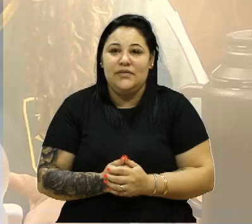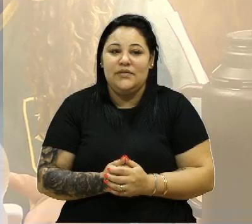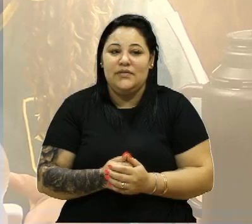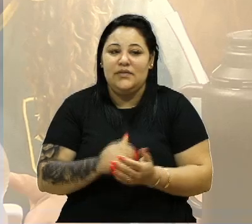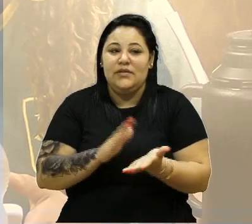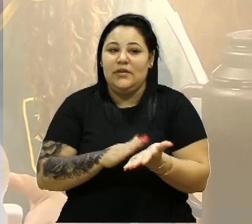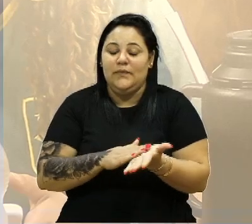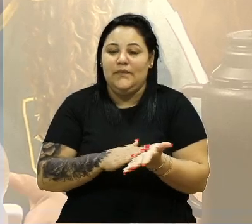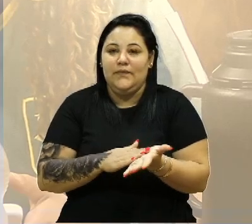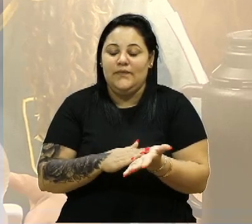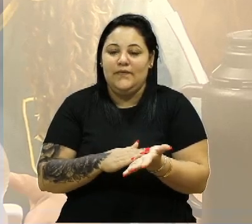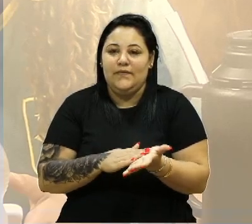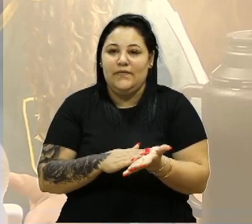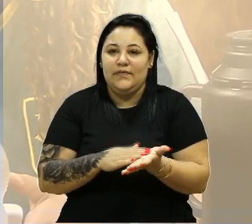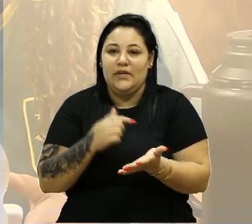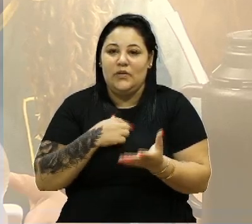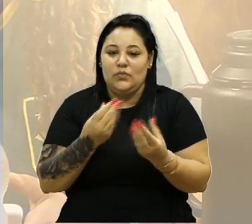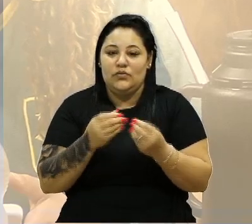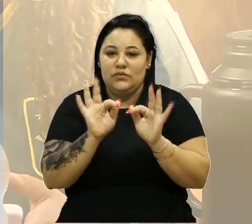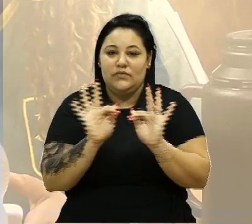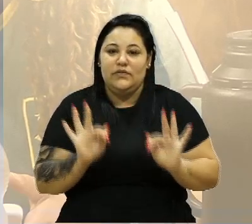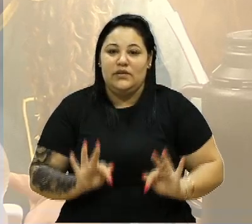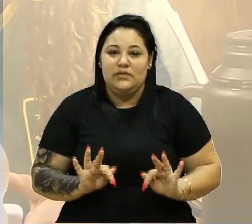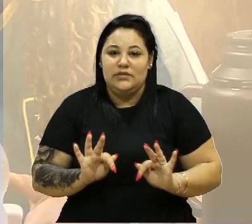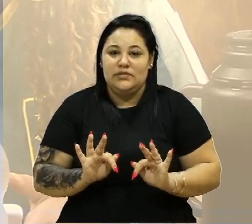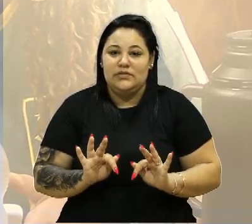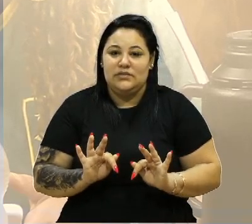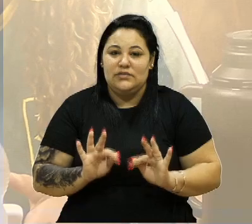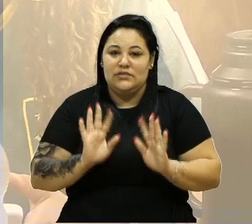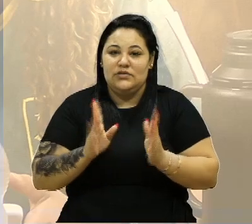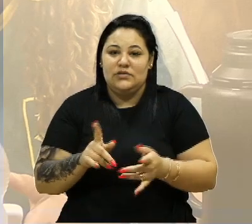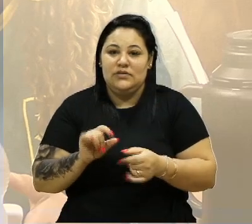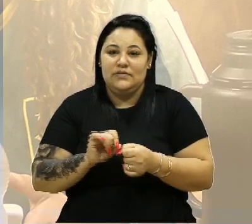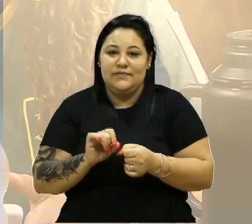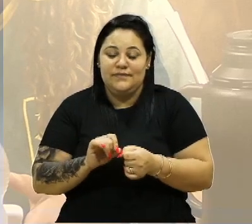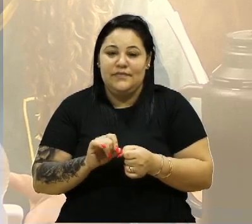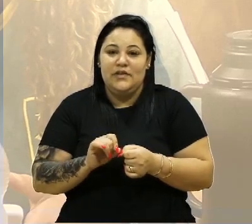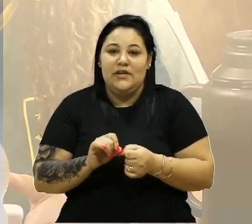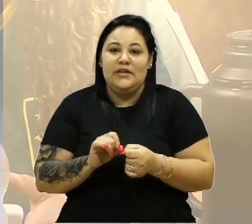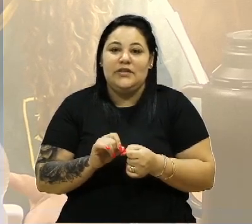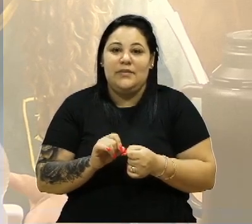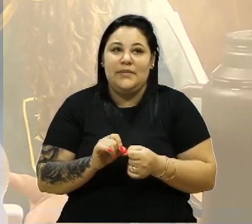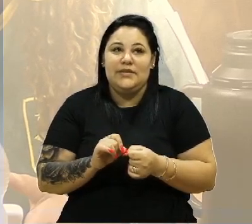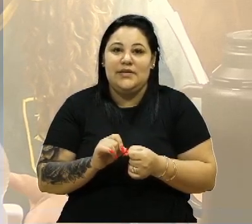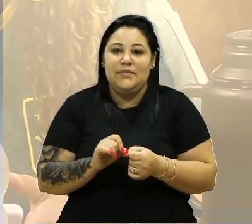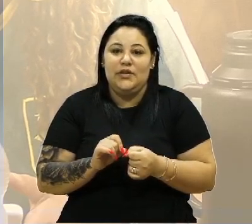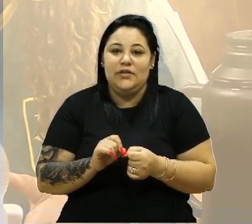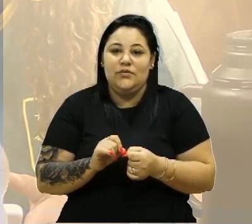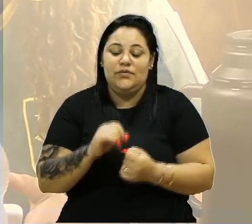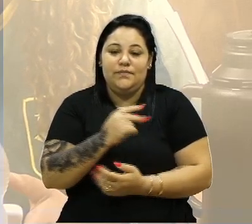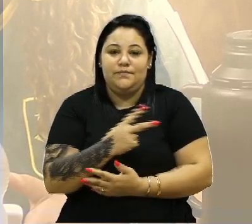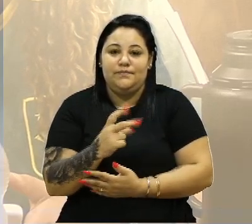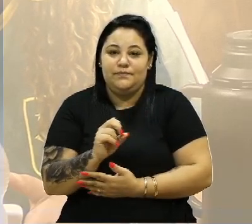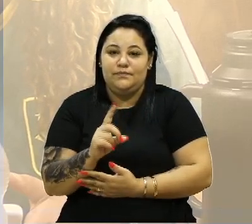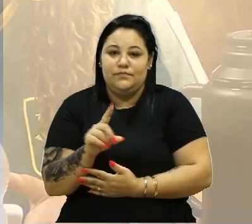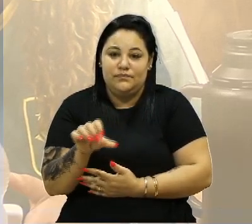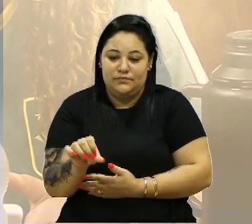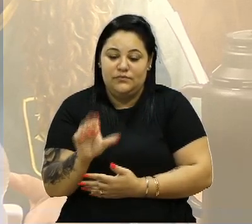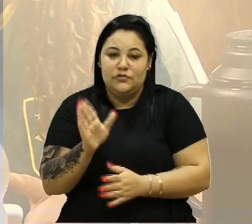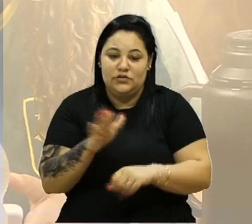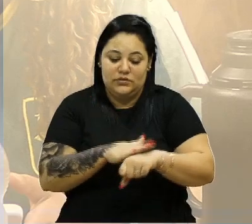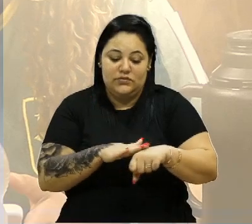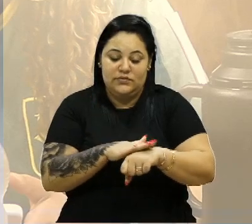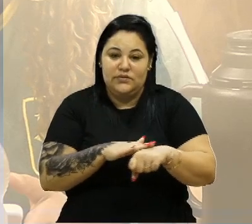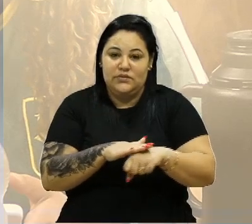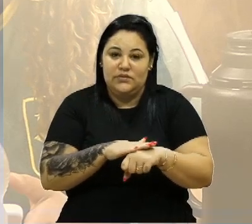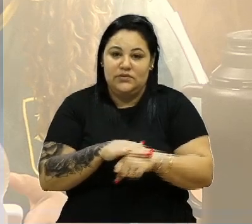enfim, eu fico muito feliz. E já falei isso e repito, a época em 2019, quando pensava em concorrer, conversamos lá pelo